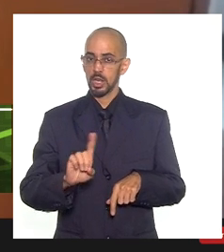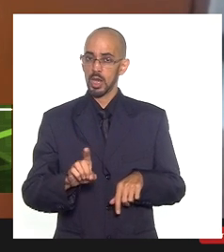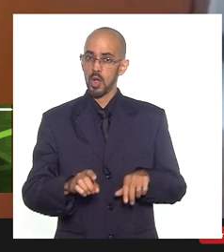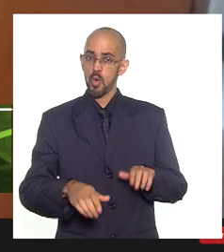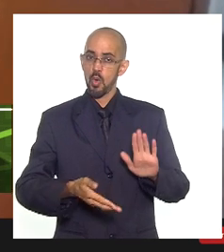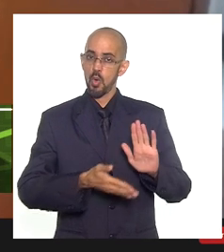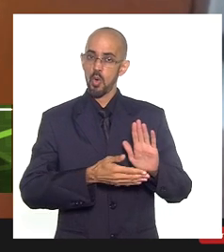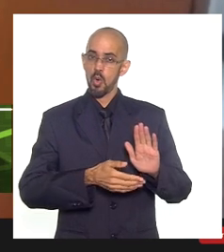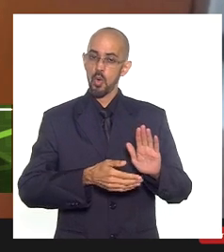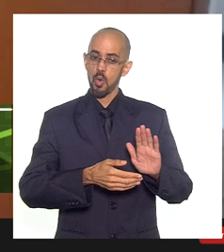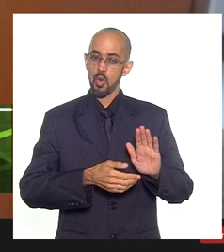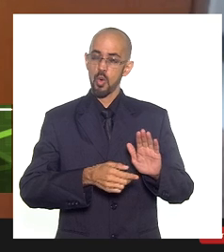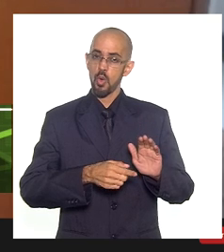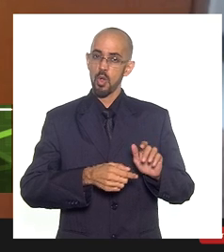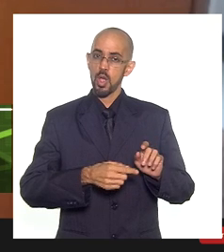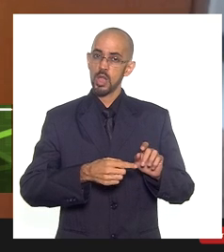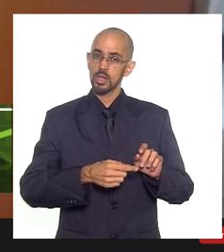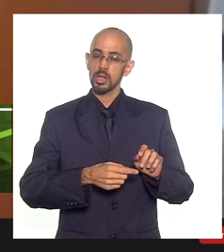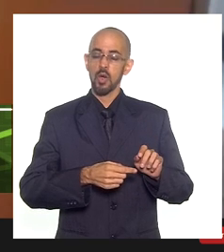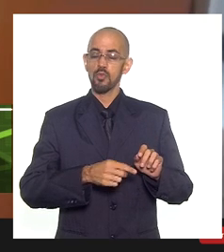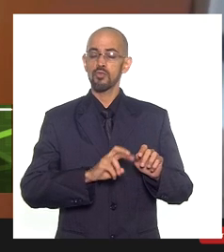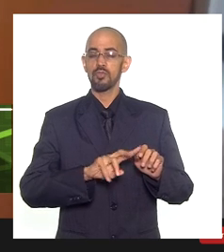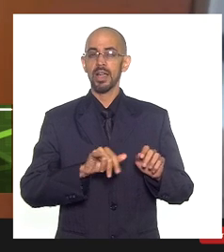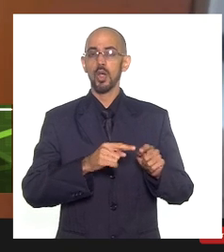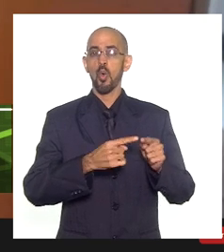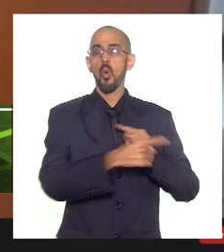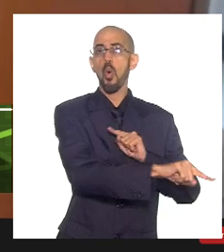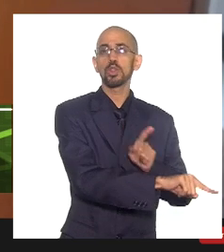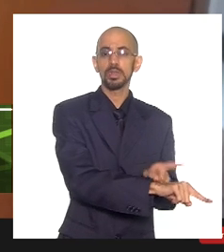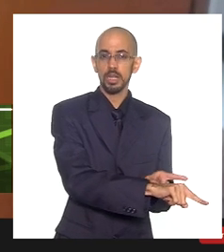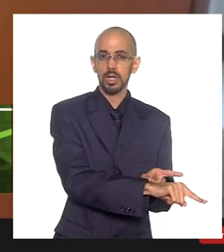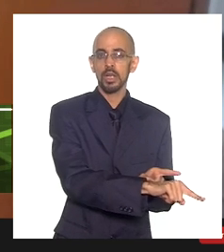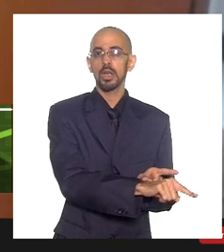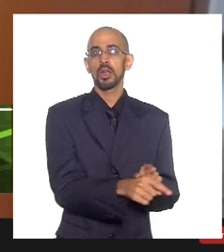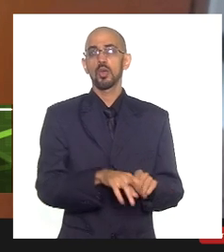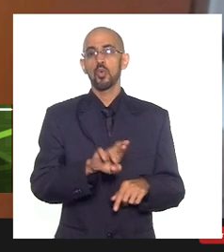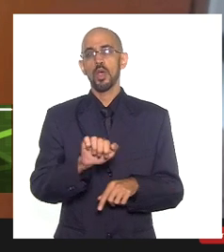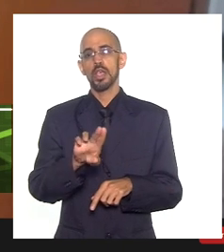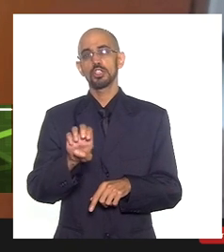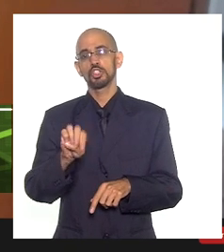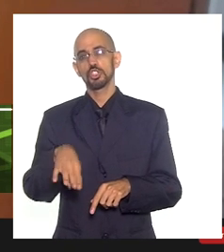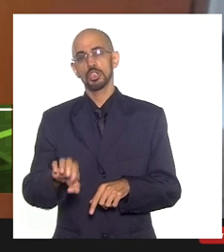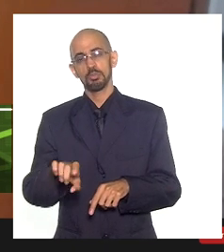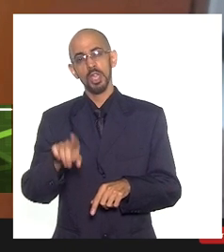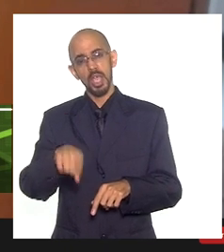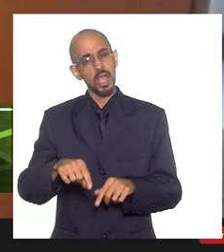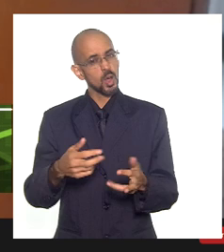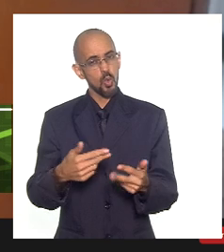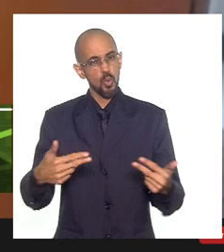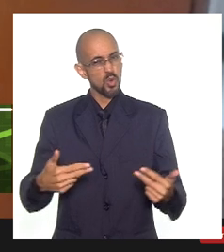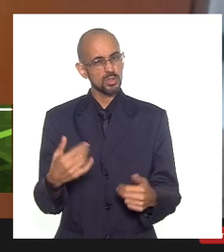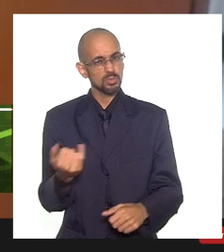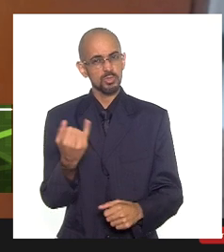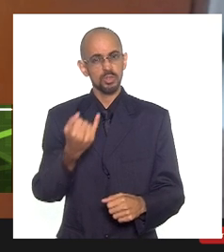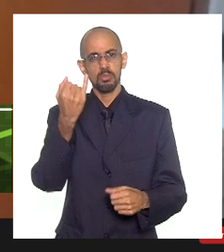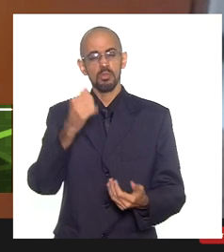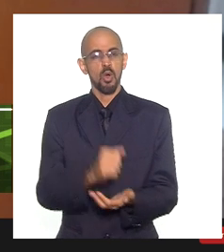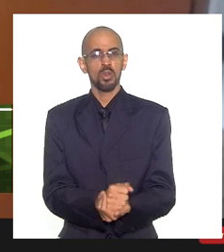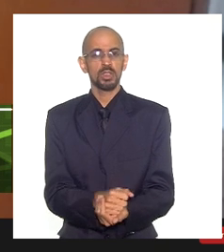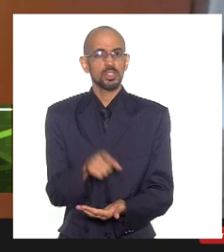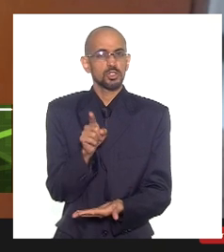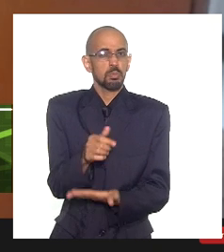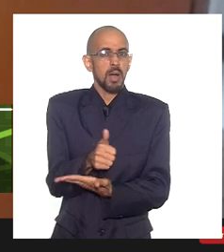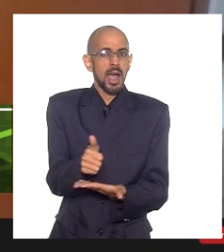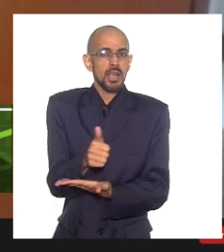atingimento do índice da educação e da saúde são pontos estruturais dos quais